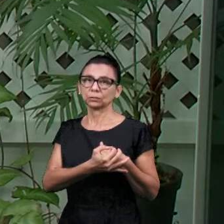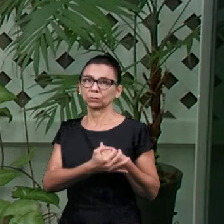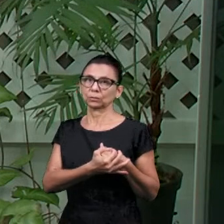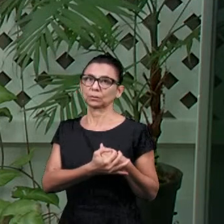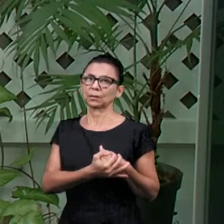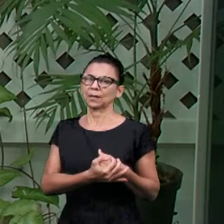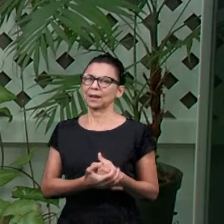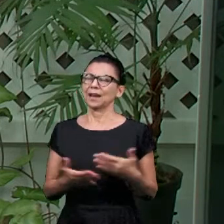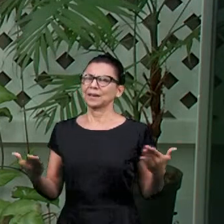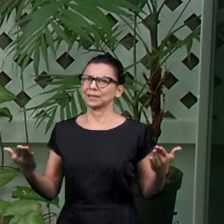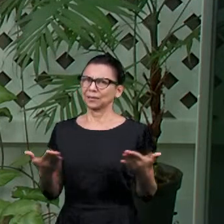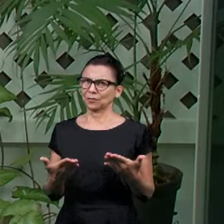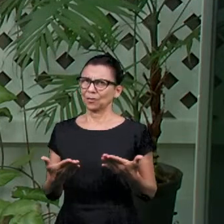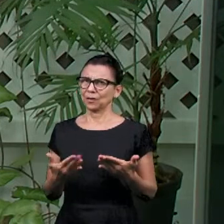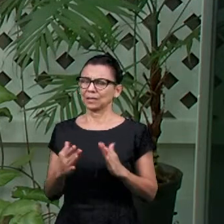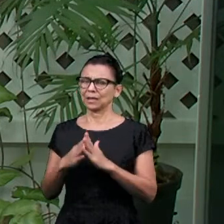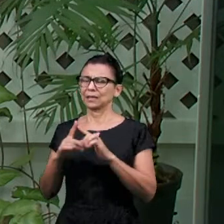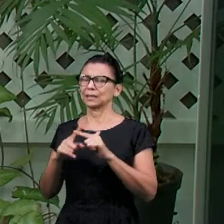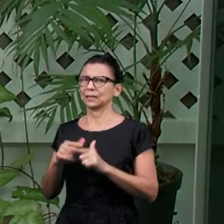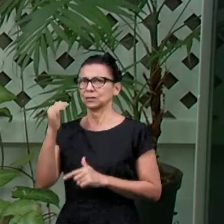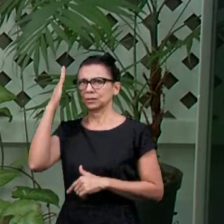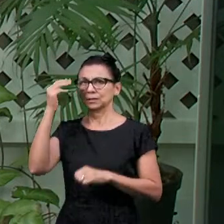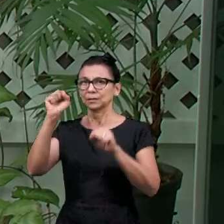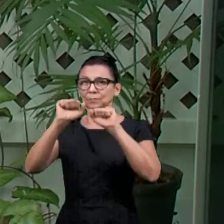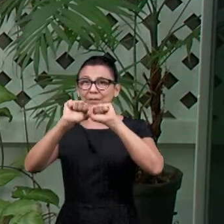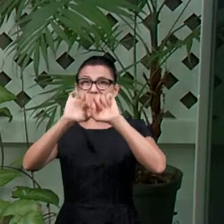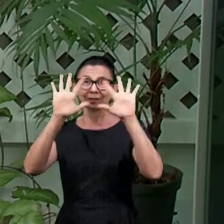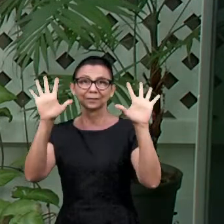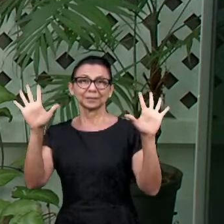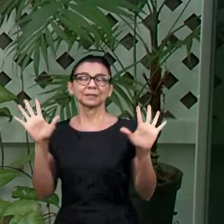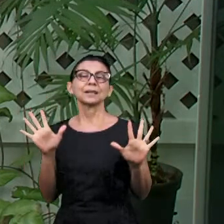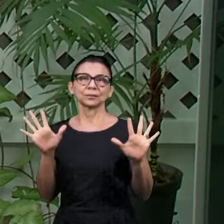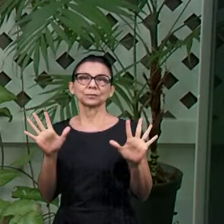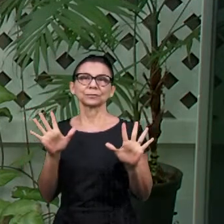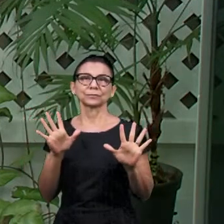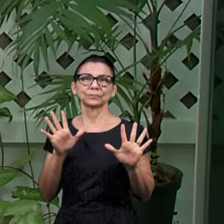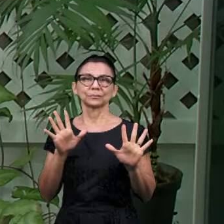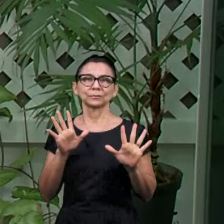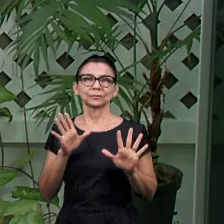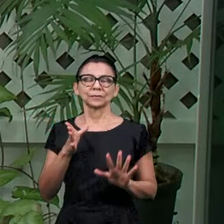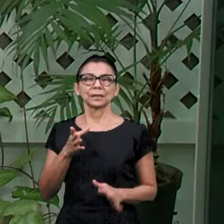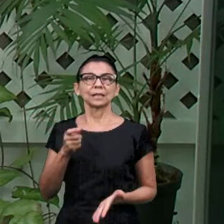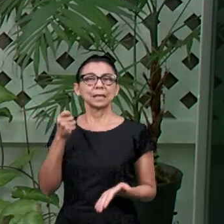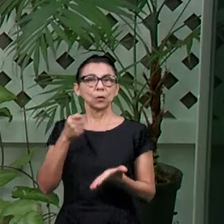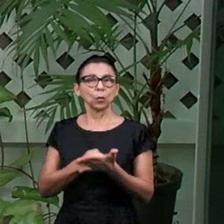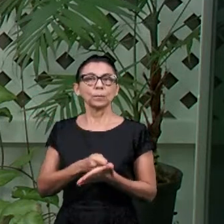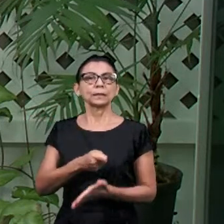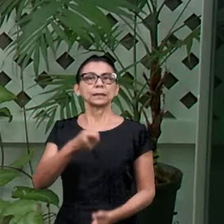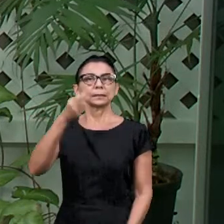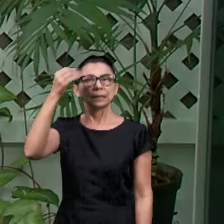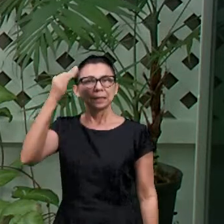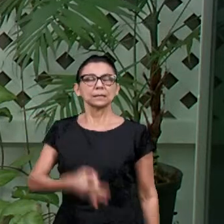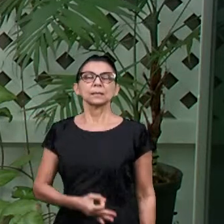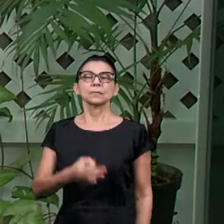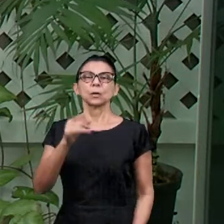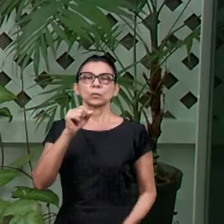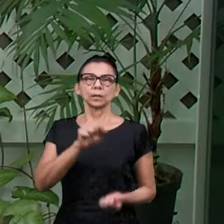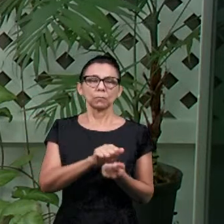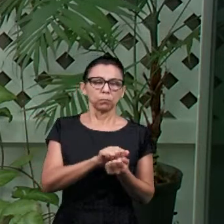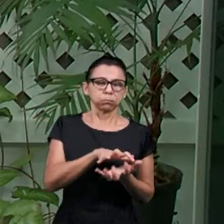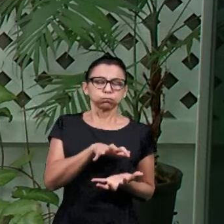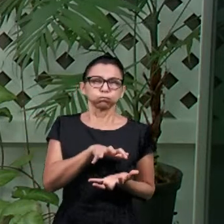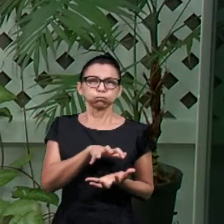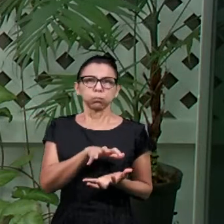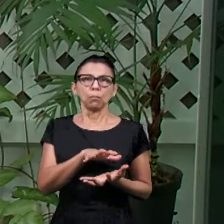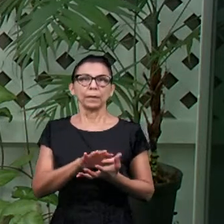com relação. Ela tem a obrigação de saber o que é fermento, ela tem que saber a morte, como é que morre a